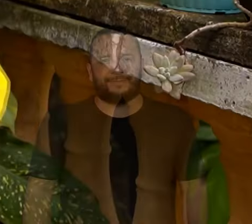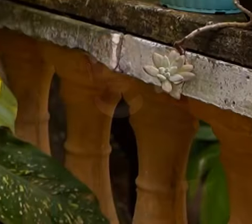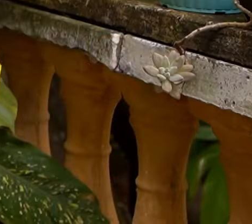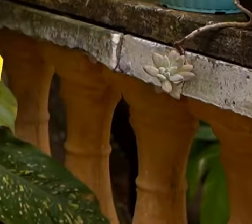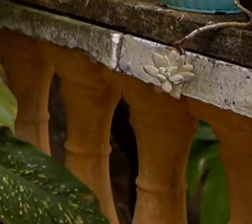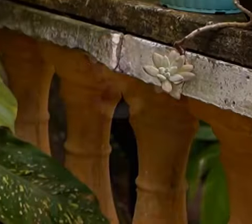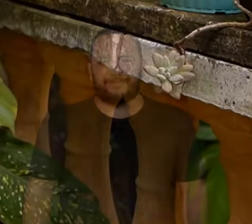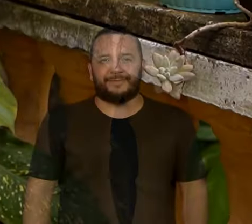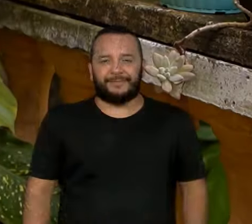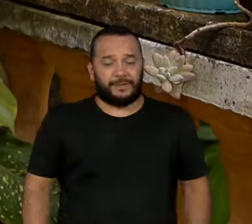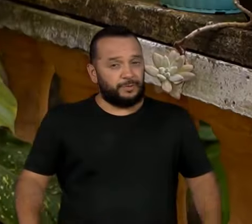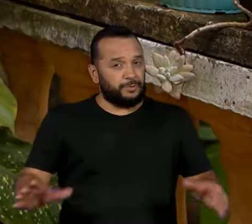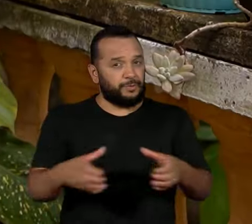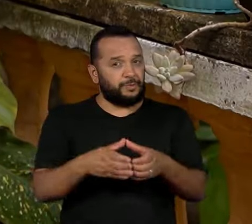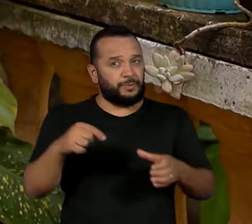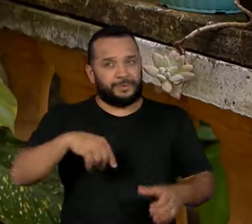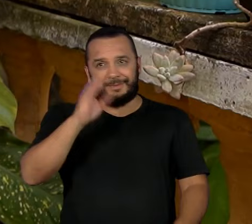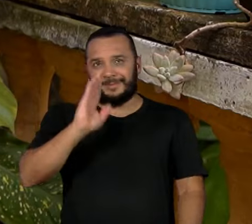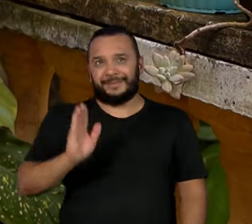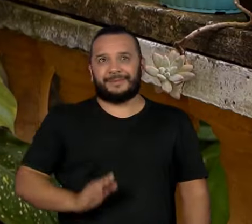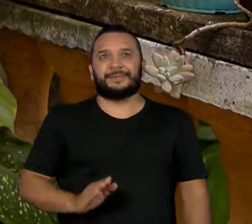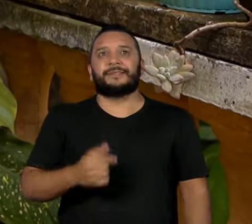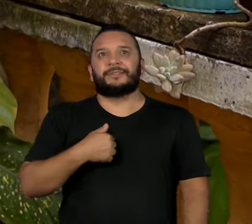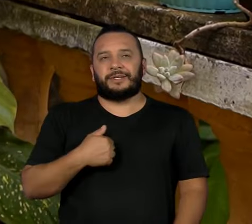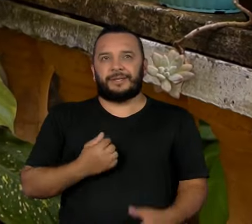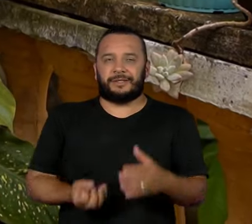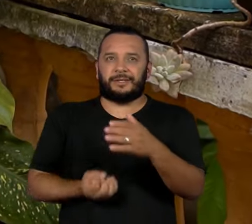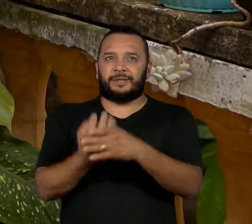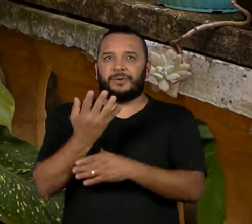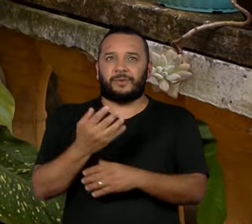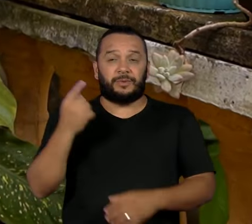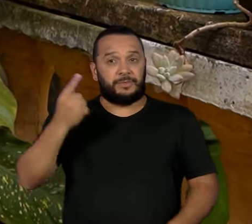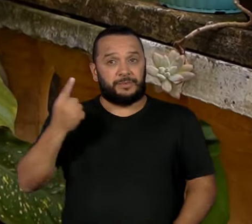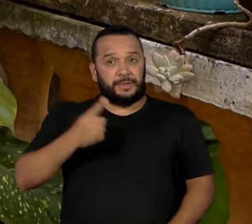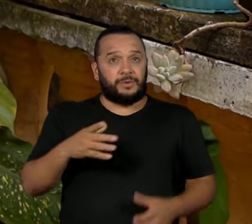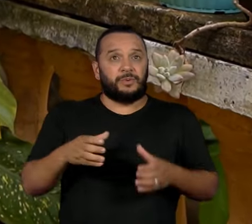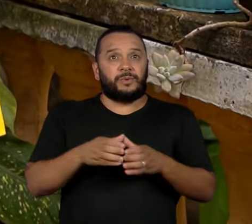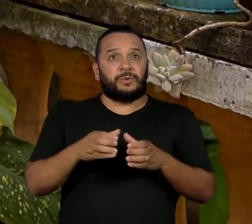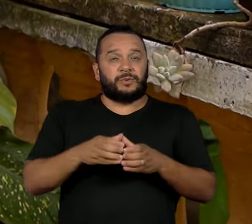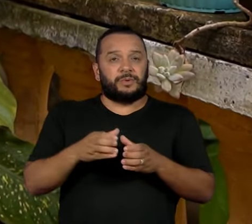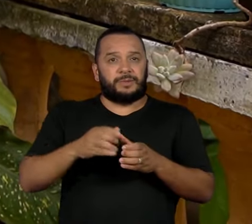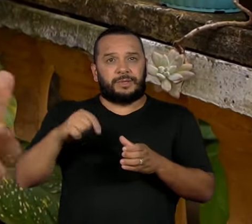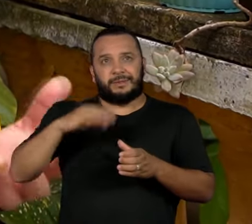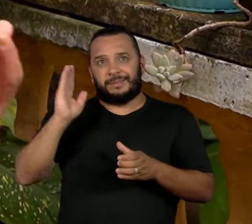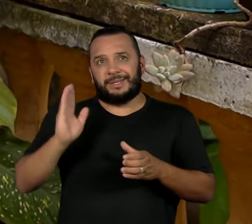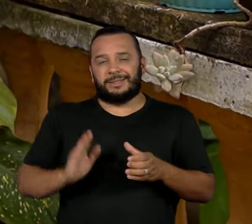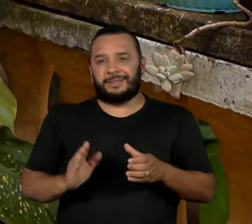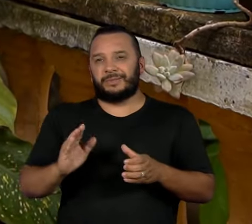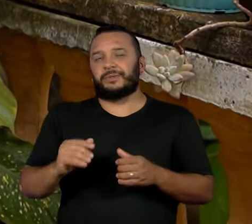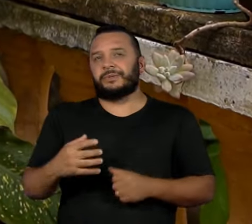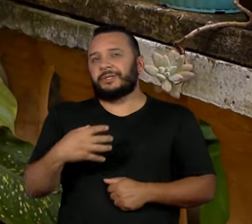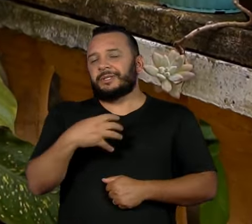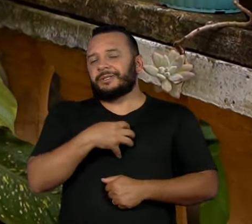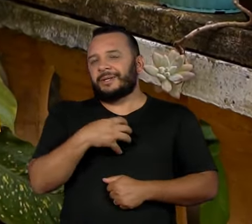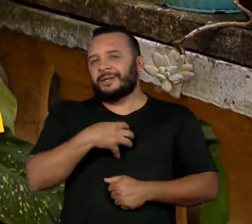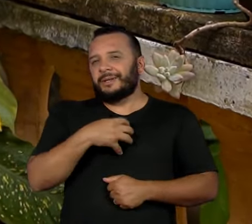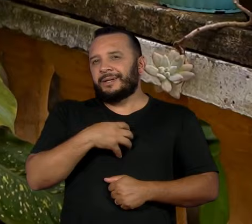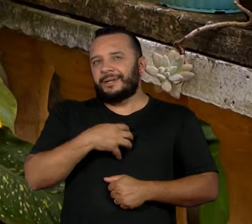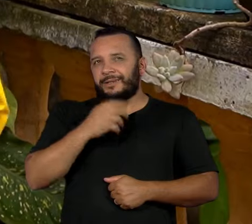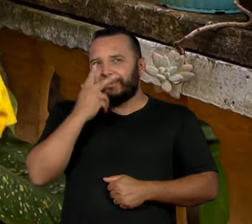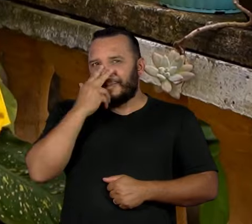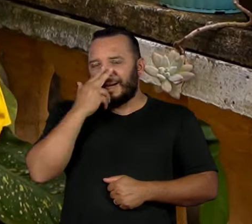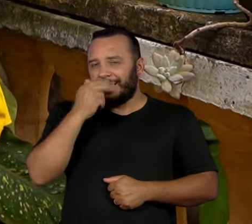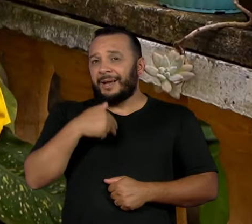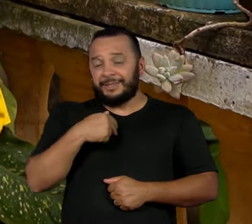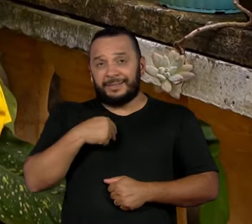Os grupos brasileiros, cara, eles foram se formando. O primeiro que se formou, ele já veio formado, na verdade, que era o